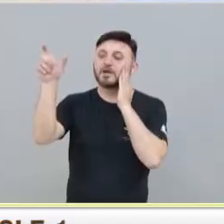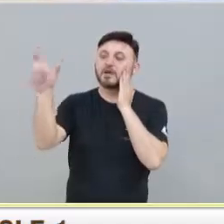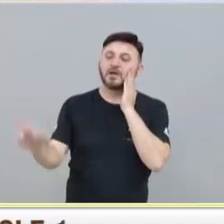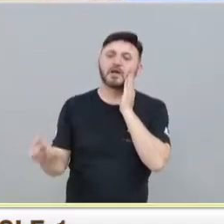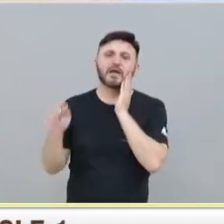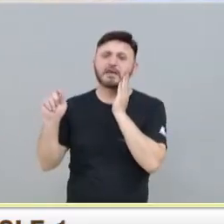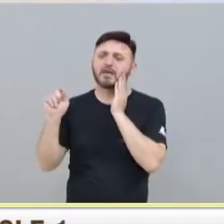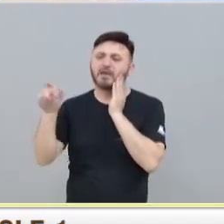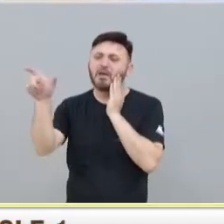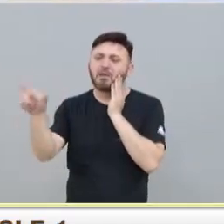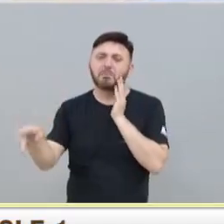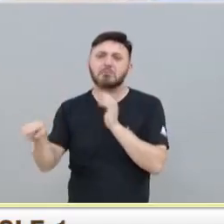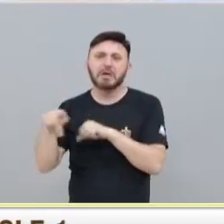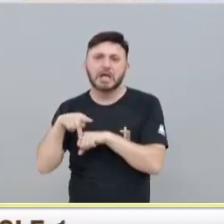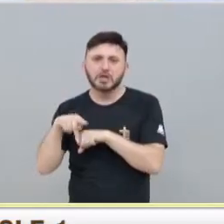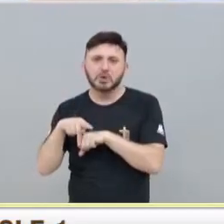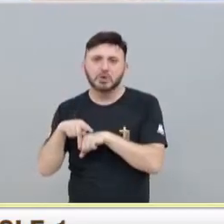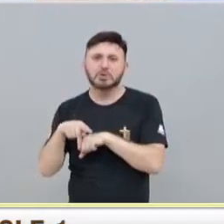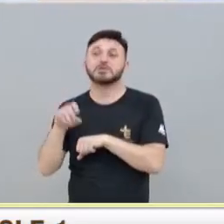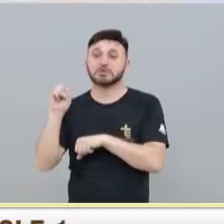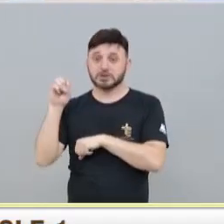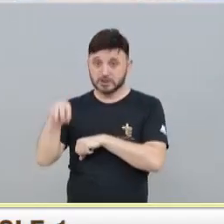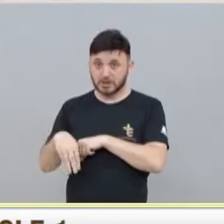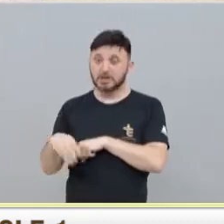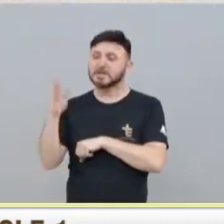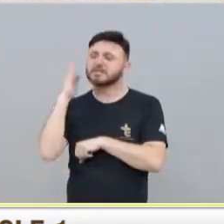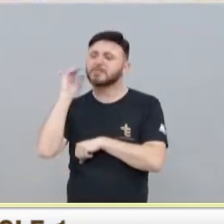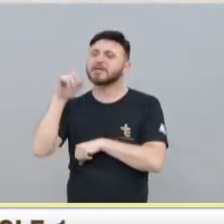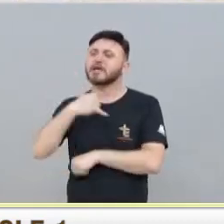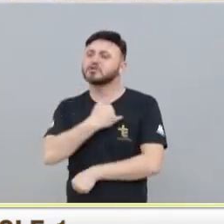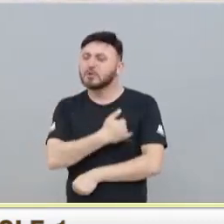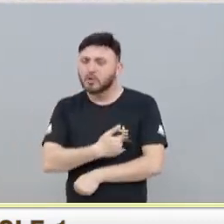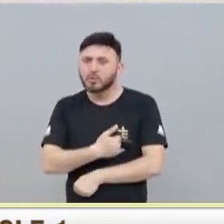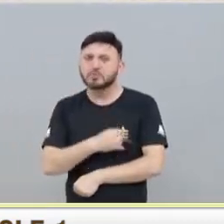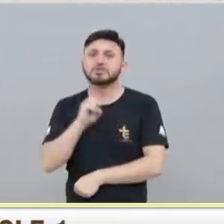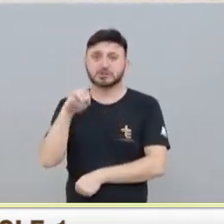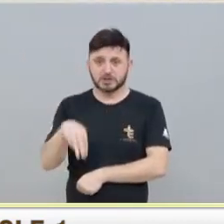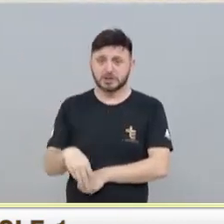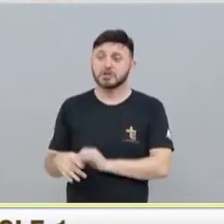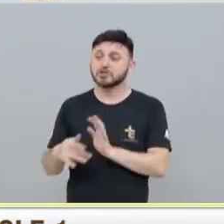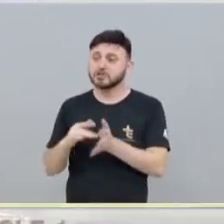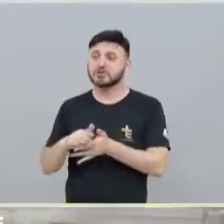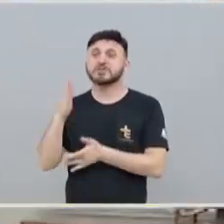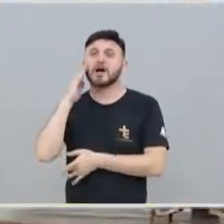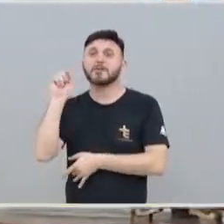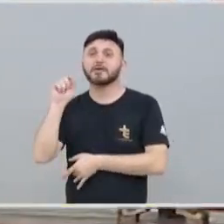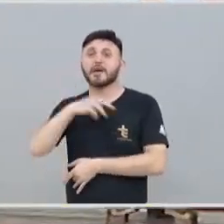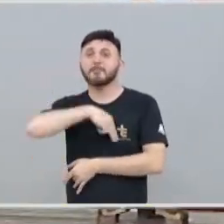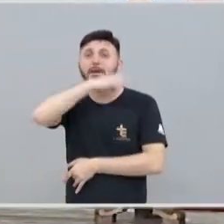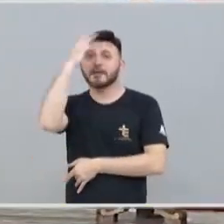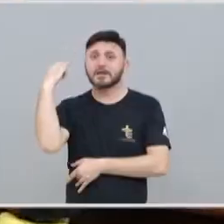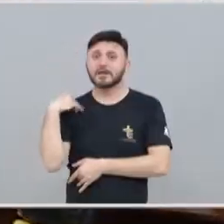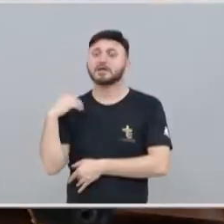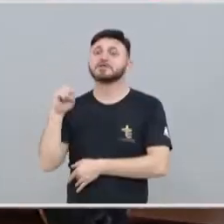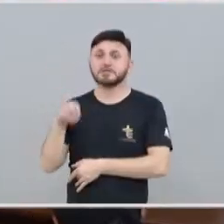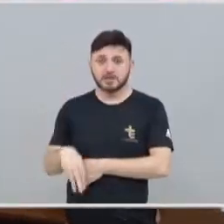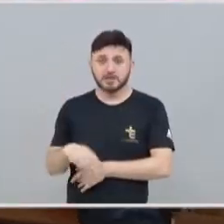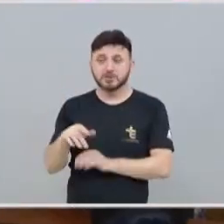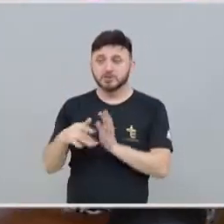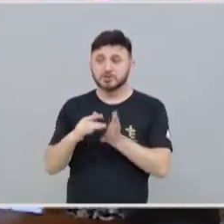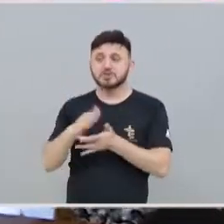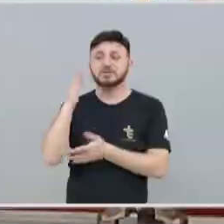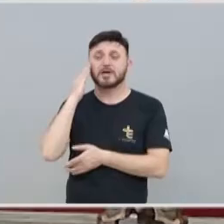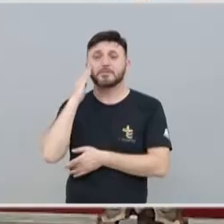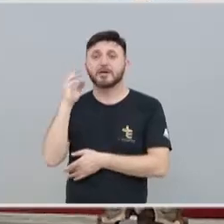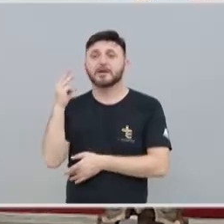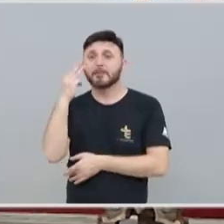sim sabia quem era joão se sabia quem era sua mãe sabia quem era maria madalena eles